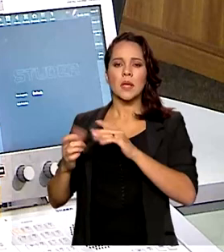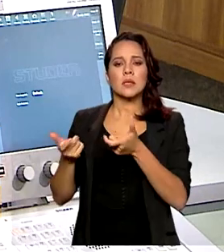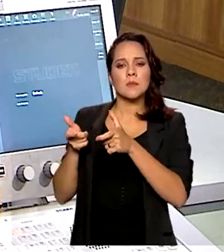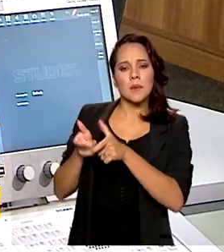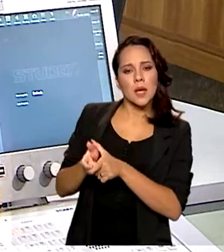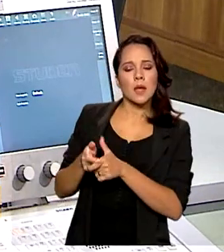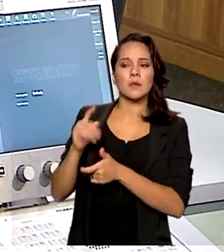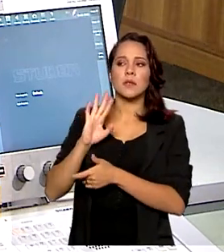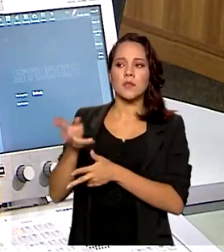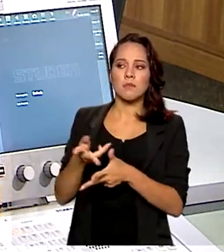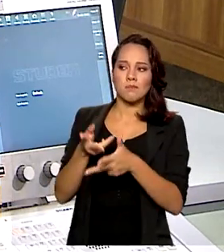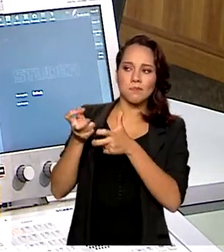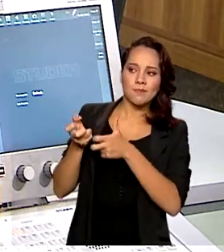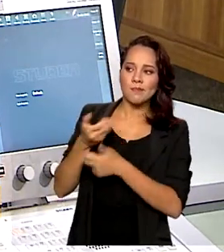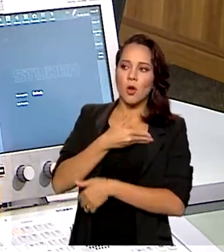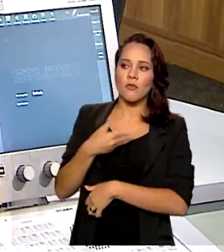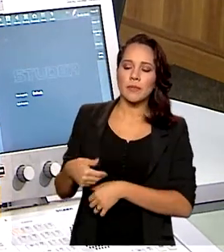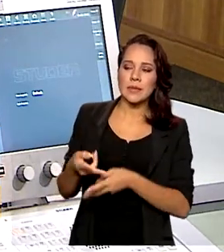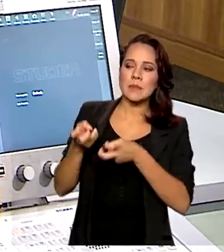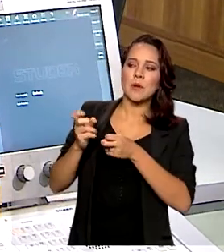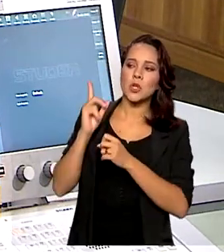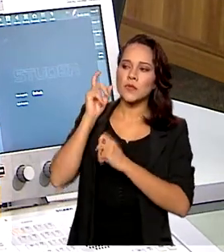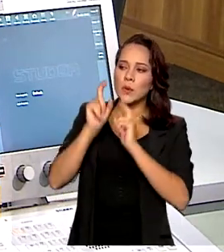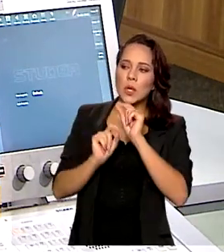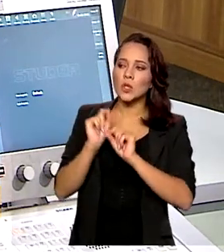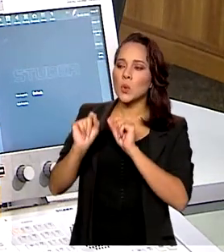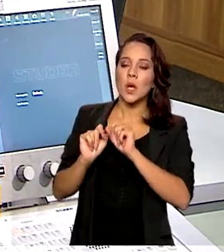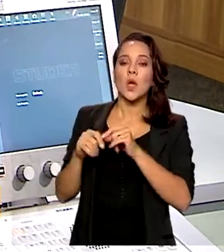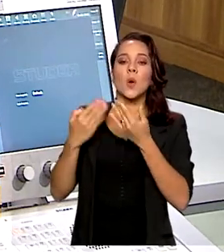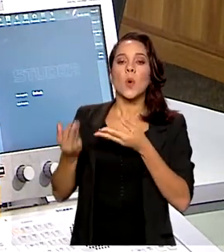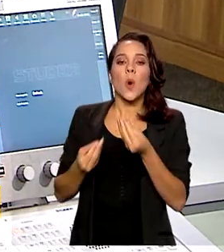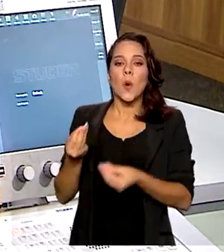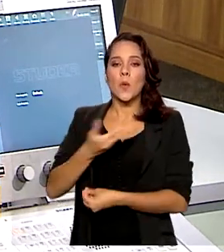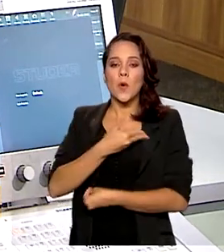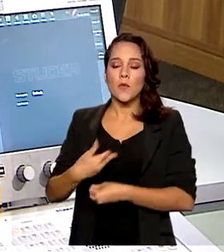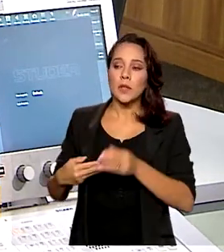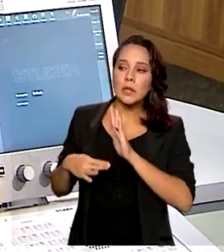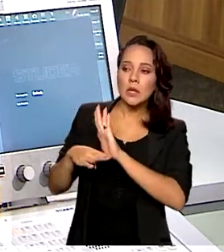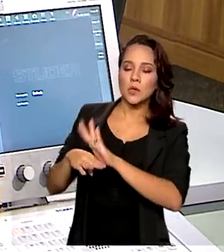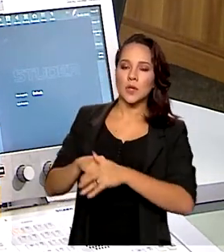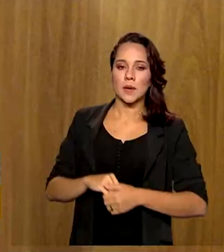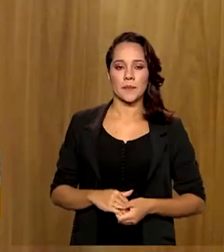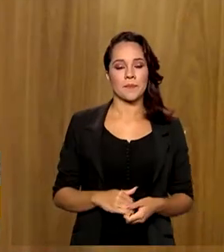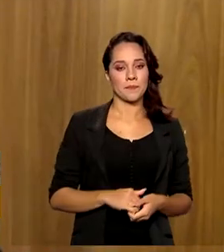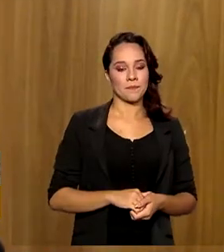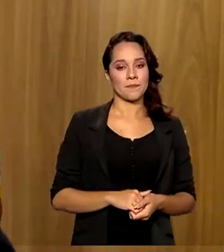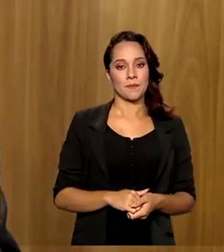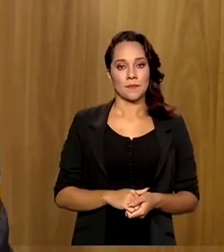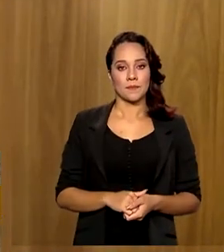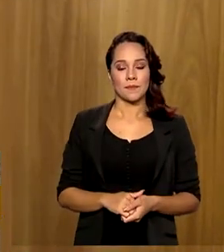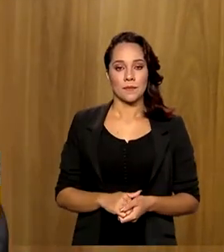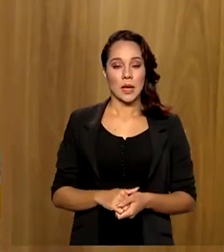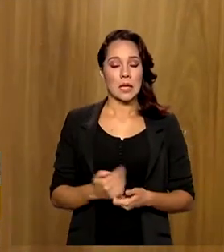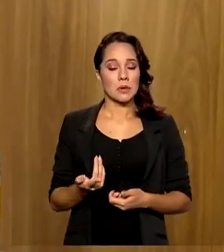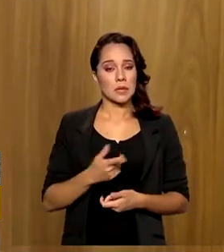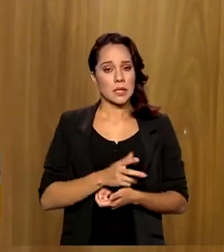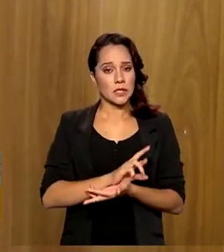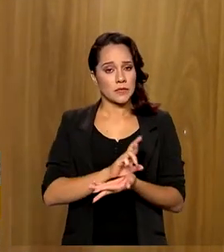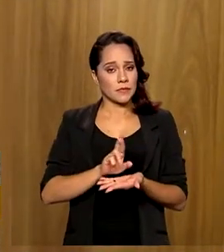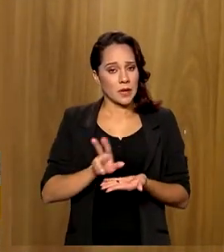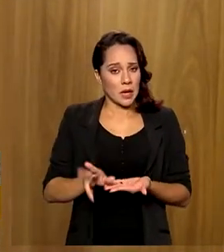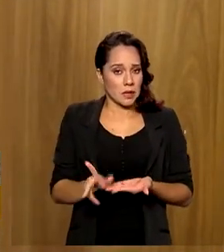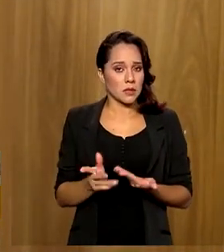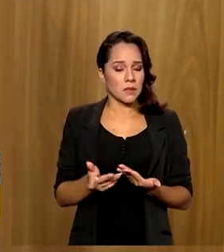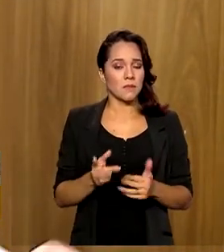empresas que já foram identificadas pelo governo e de que maneira o governo está tentando atendê-las? Bom, aí acho que tem várias medidas.